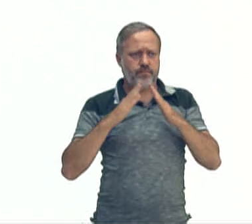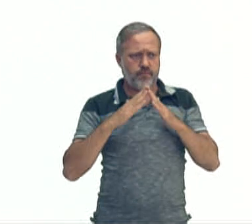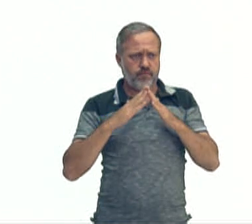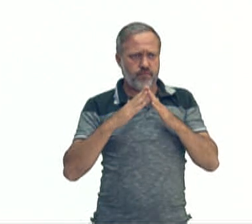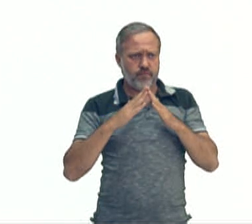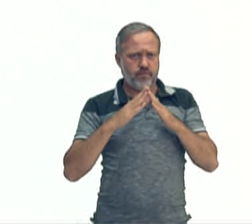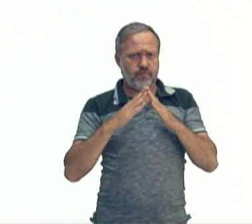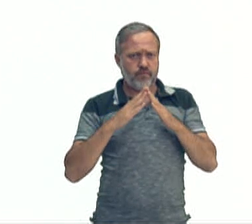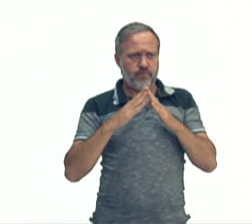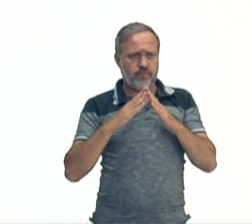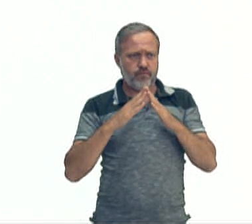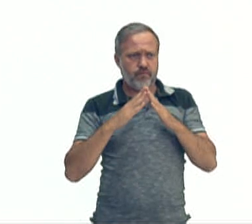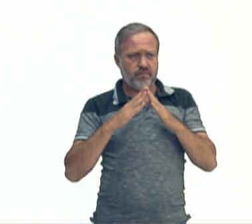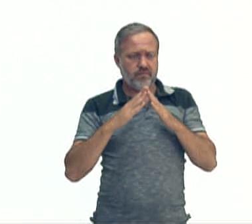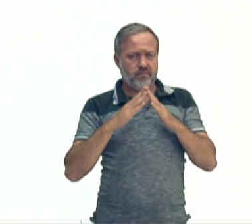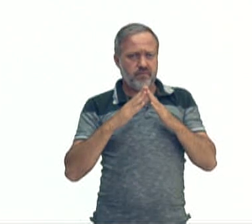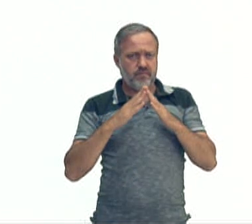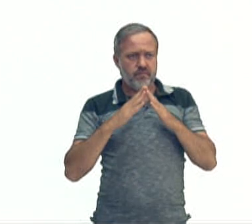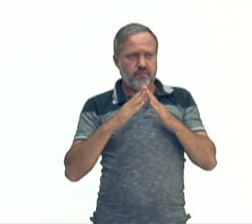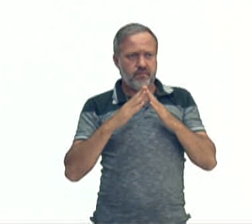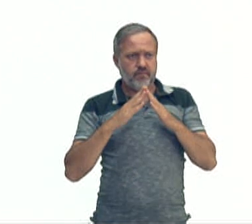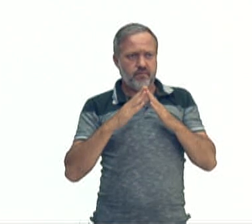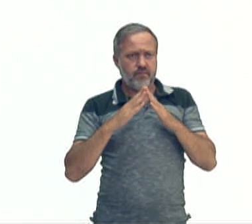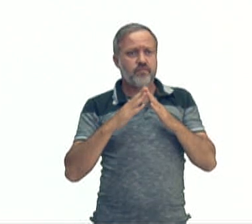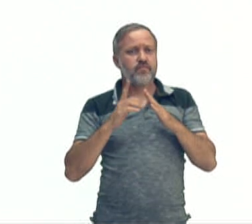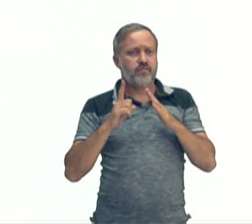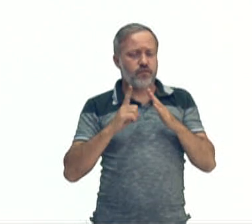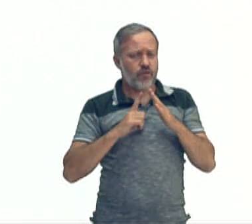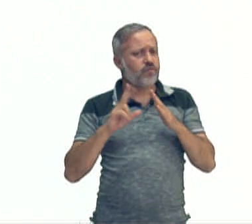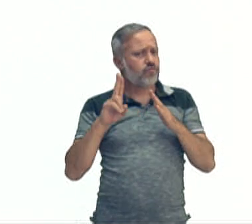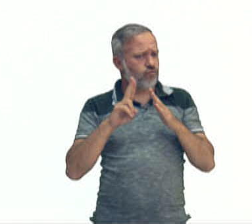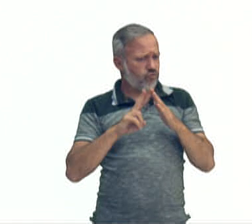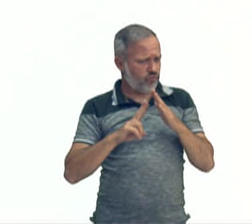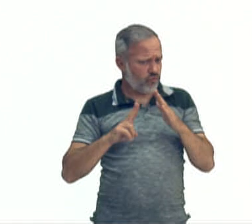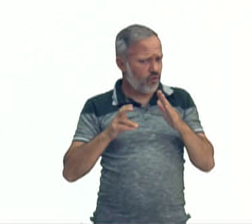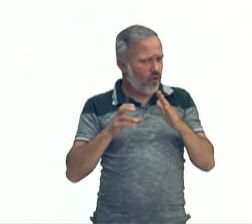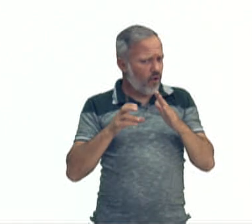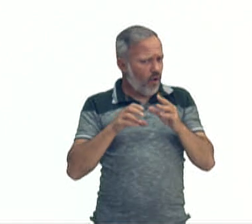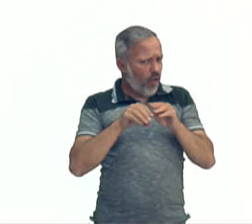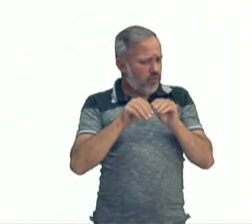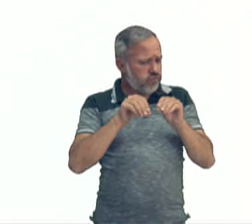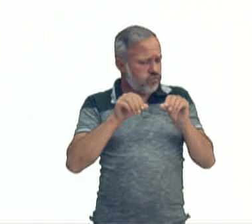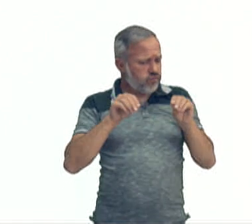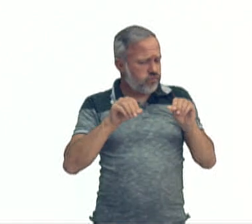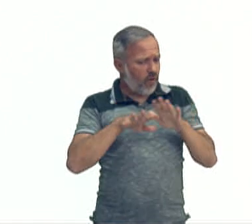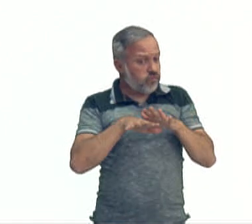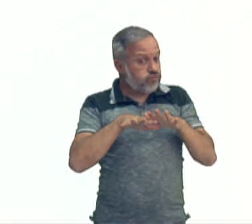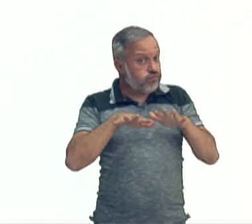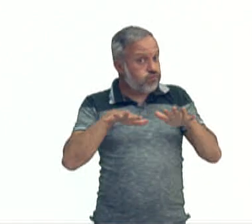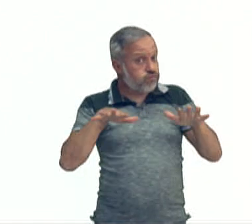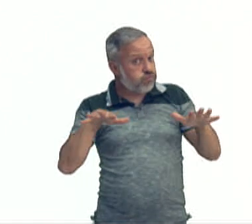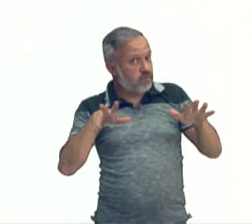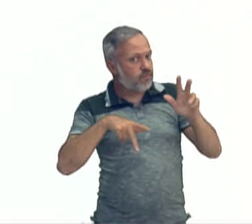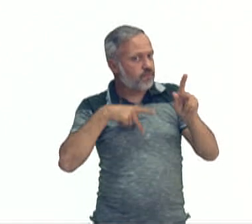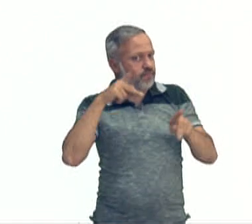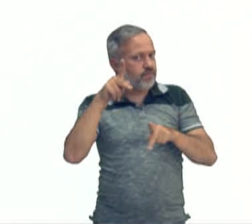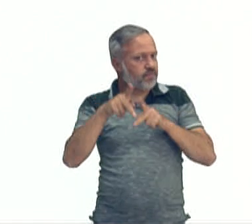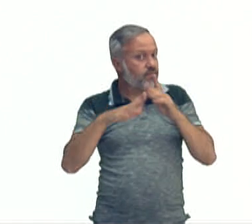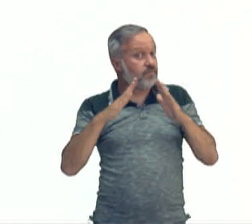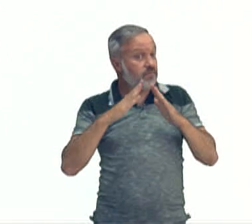eles povoavam uma enorme área do continente americano, ok? E